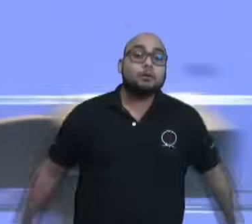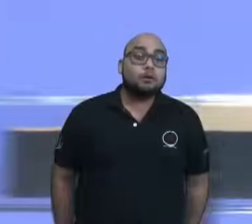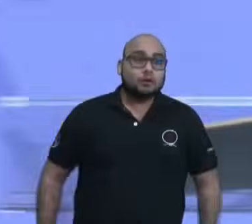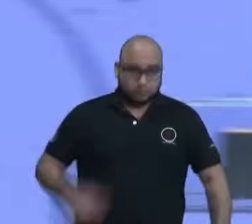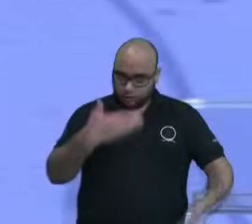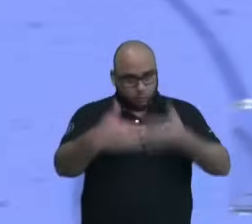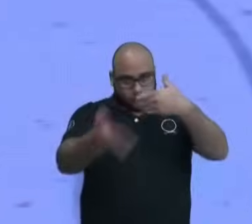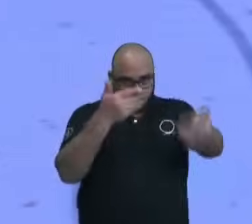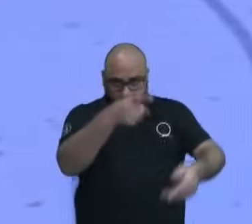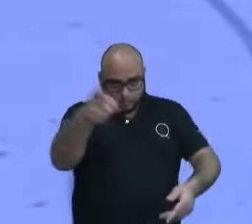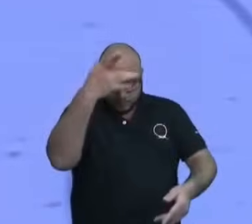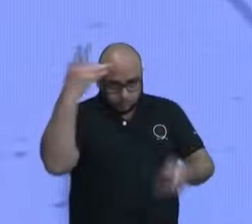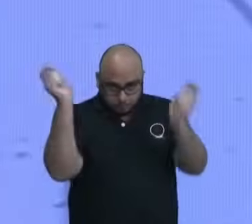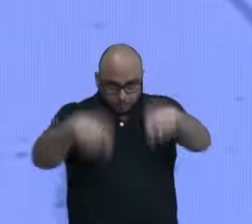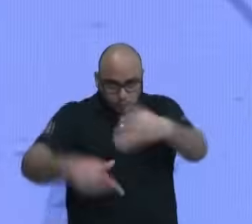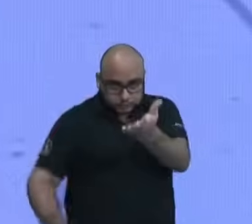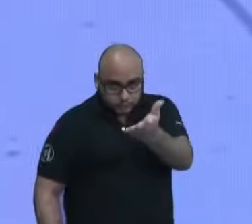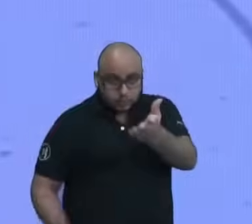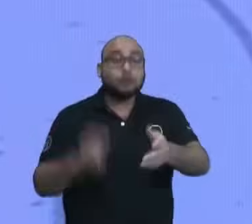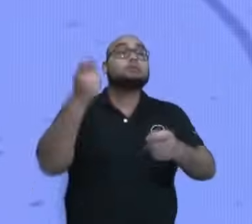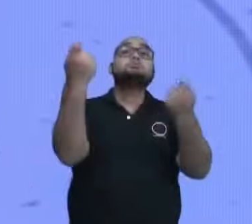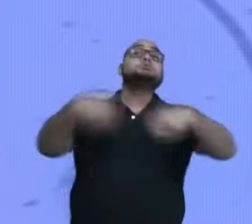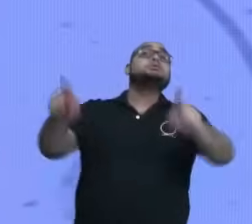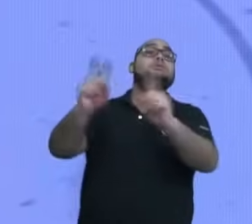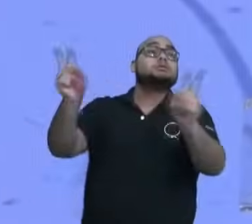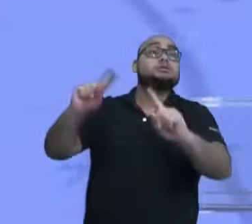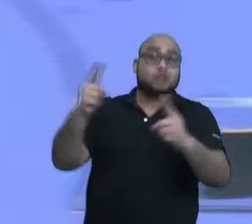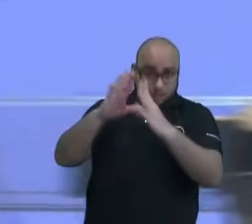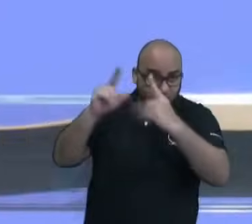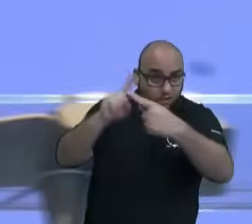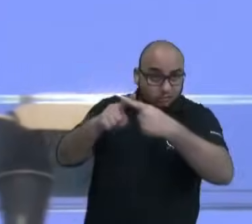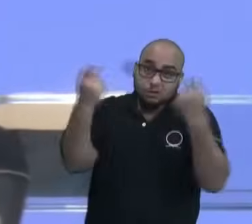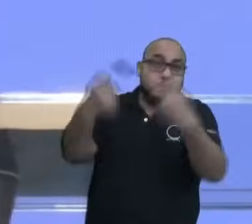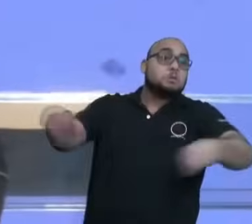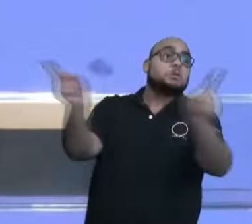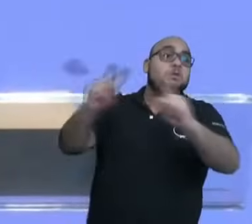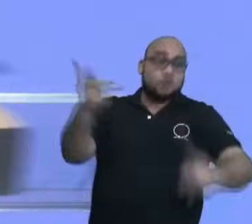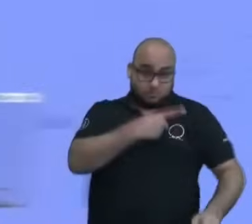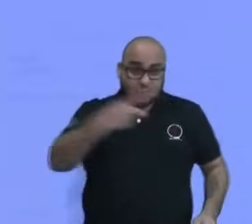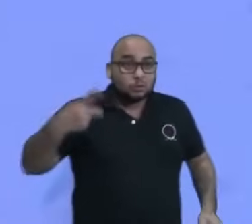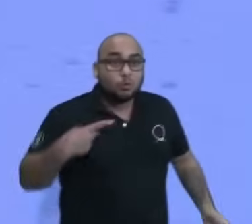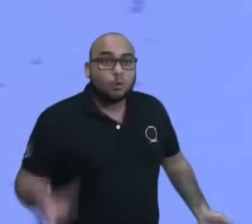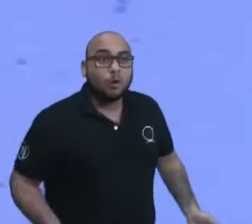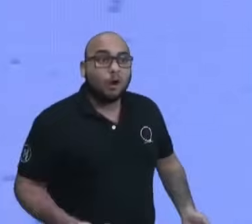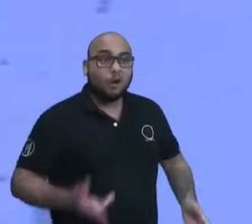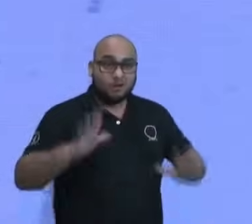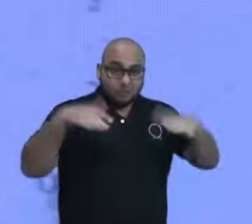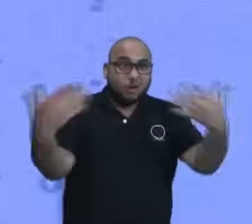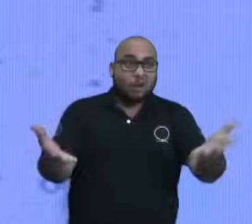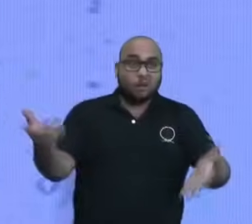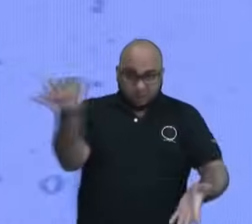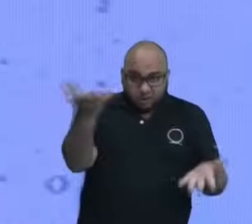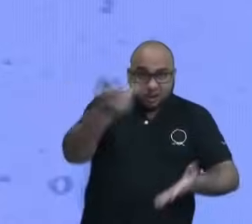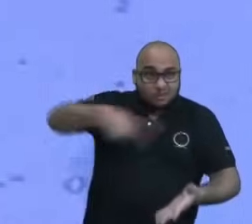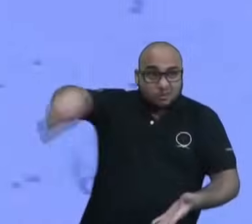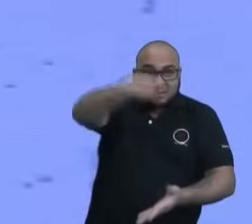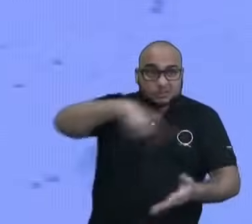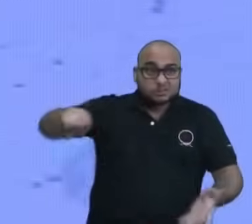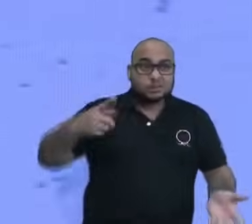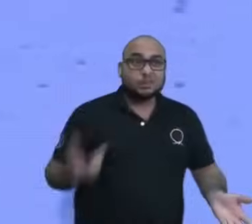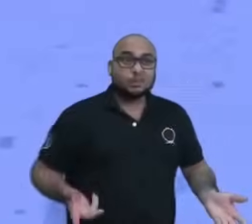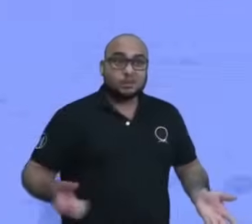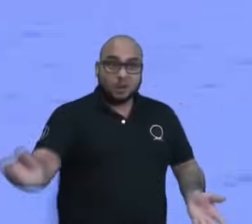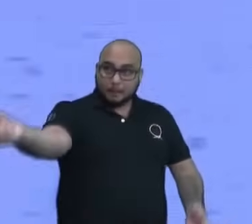então você não precisa do tempo você também não precisa da igreja você também não precisa de pastor Então você vai ser senhor de si mesmo você tá perdido